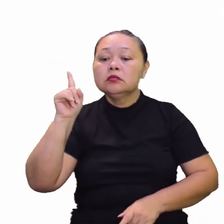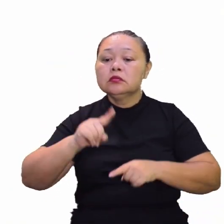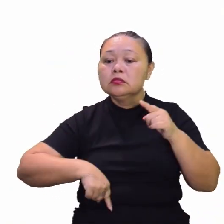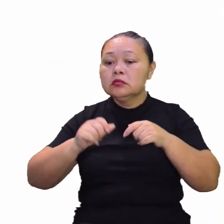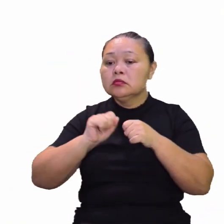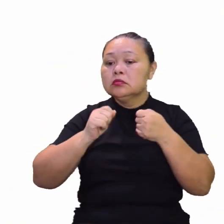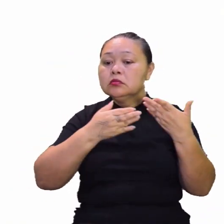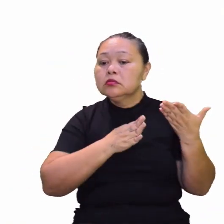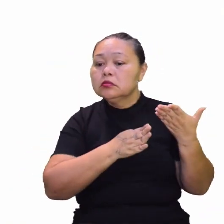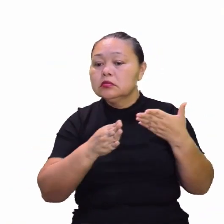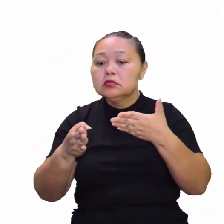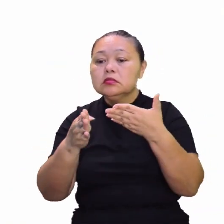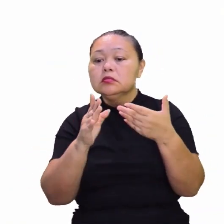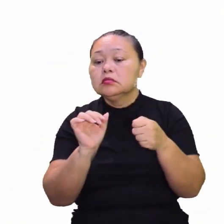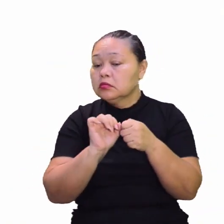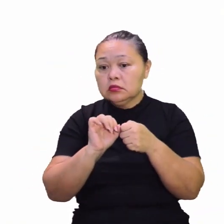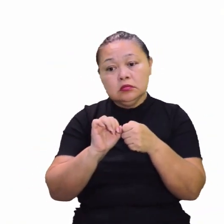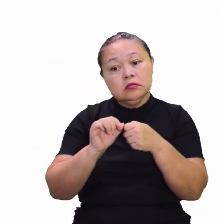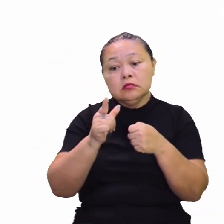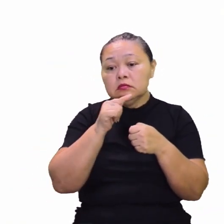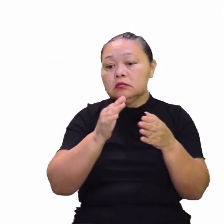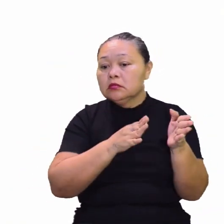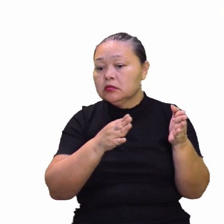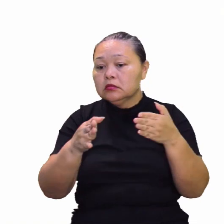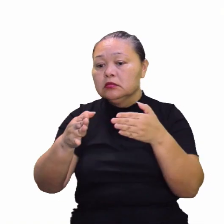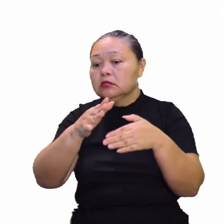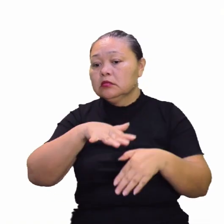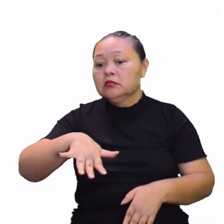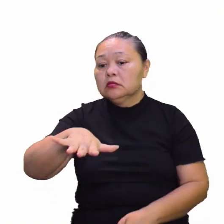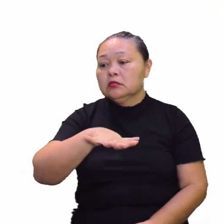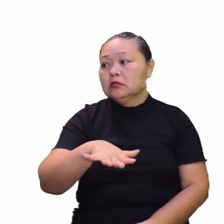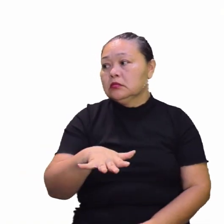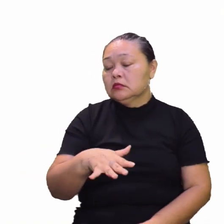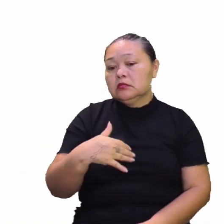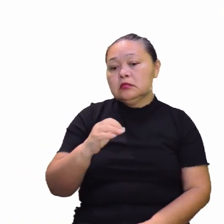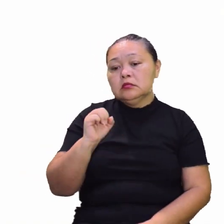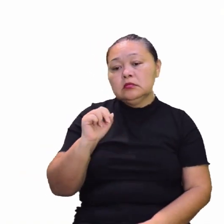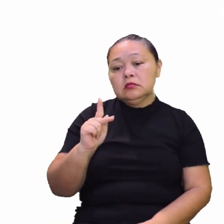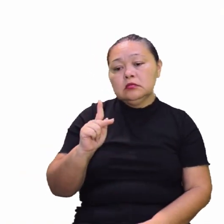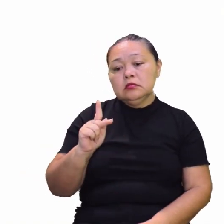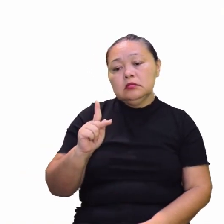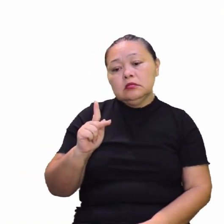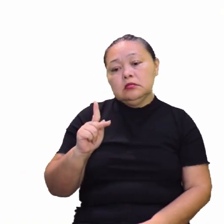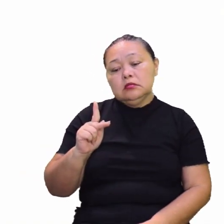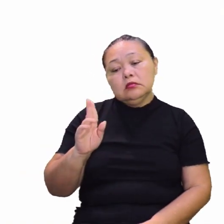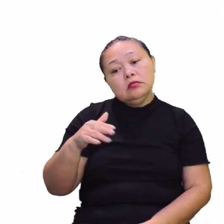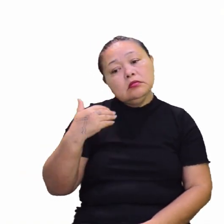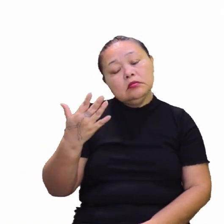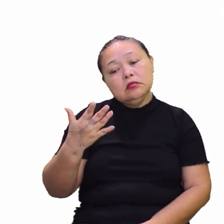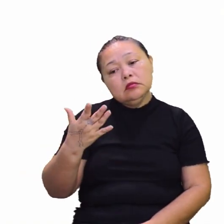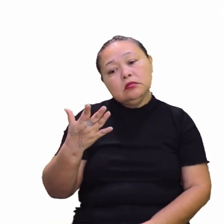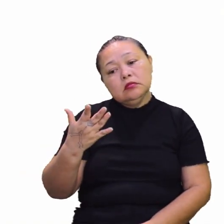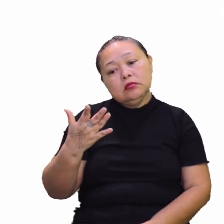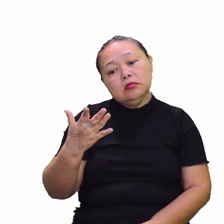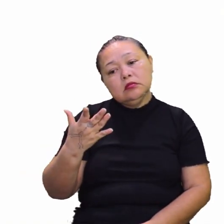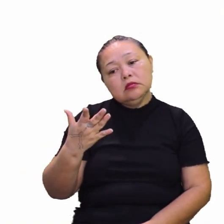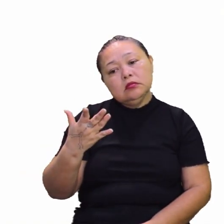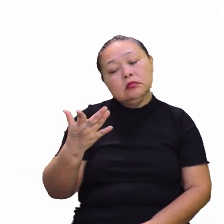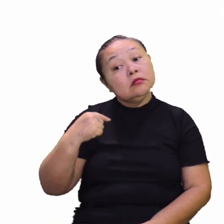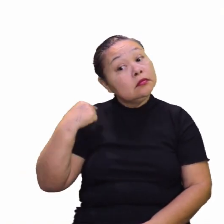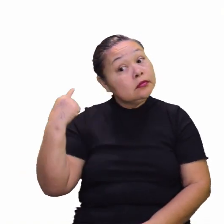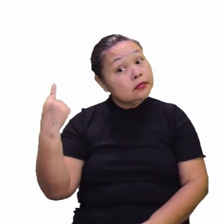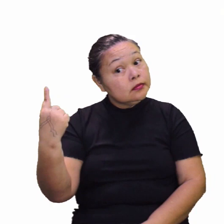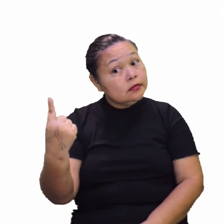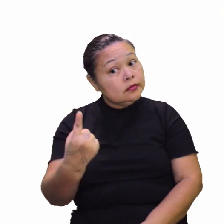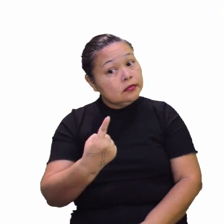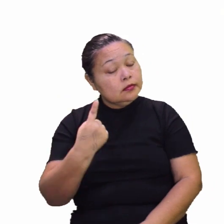produzido no Brasil poderia passar pelas rodovias. Hidrovias. Né? Exatamente. Ok? Obviamente, Rogério, que